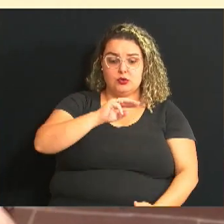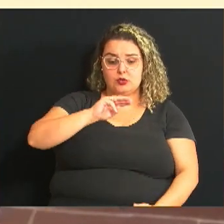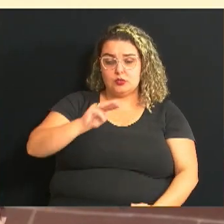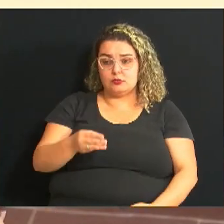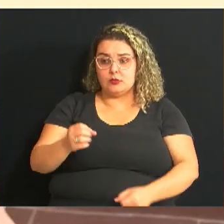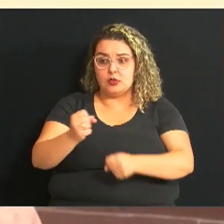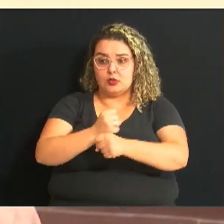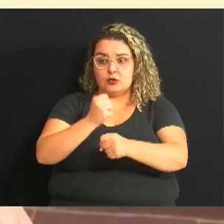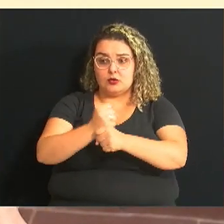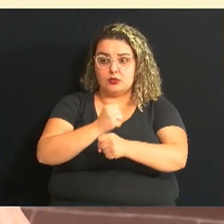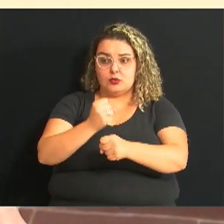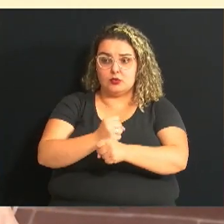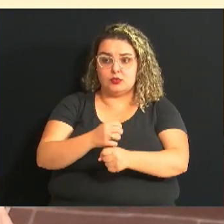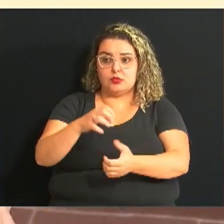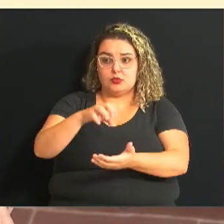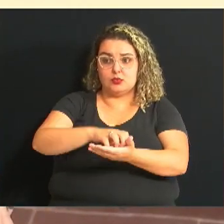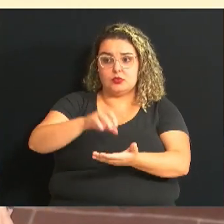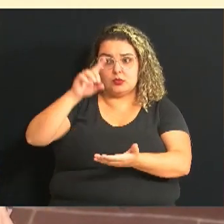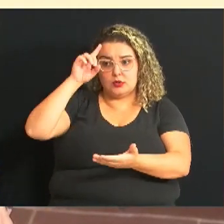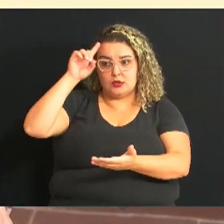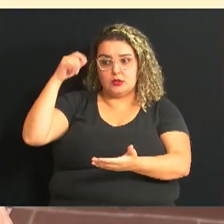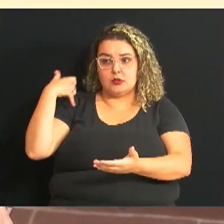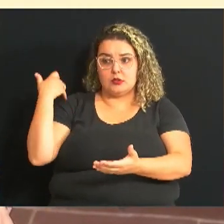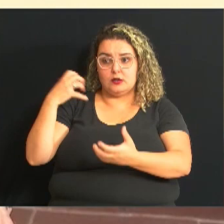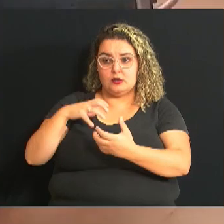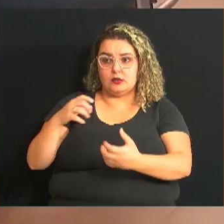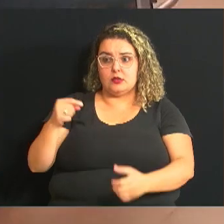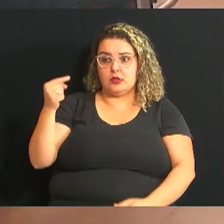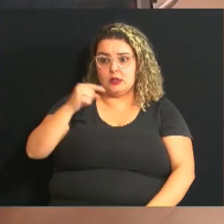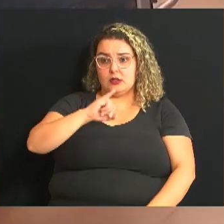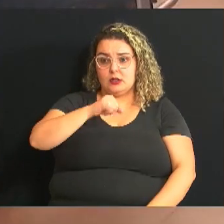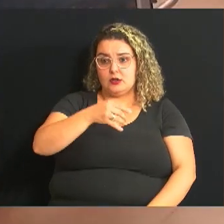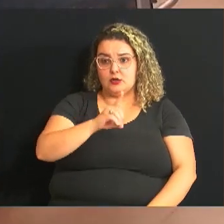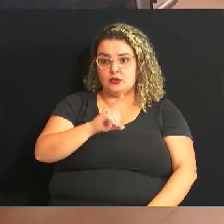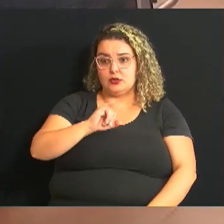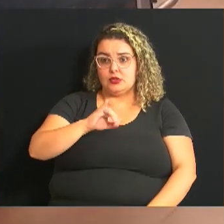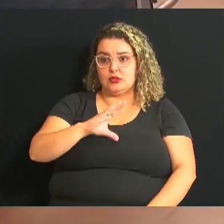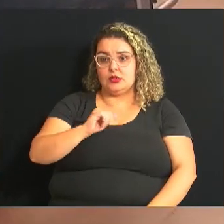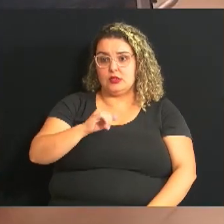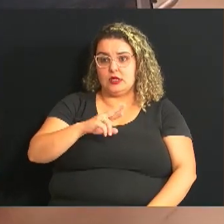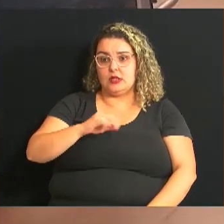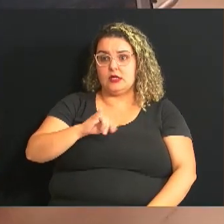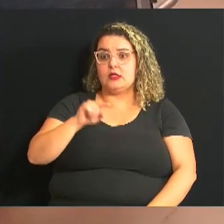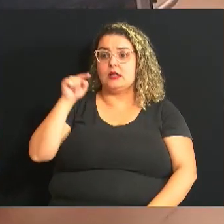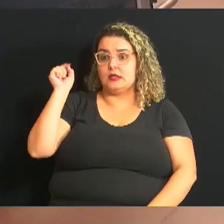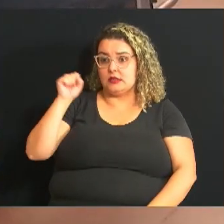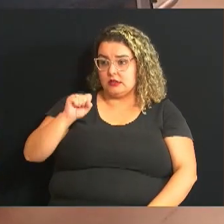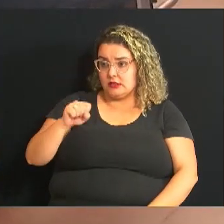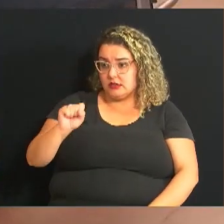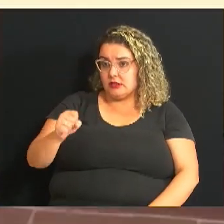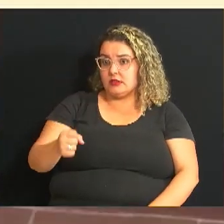construção do Centro-Dia da Pessoa Idosa. Fica lá no Jardim Caraí, é isso? Isso, está terminando agora, também